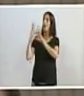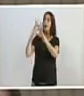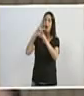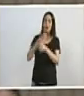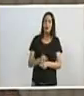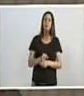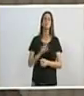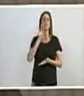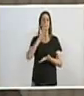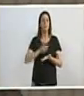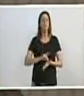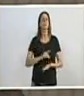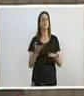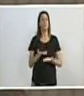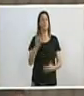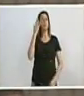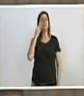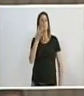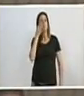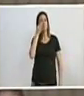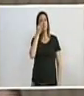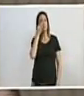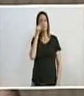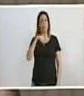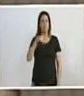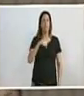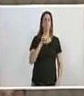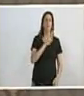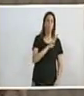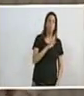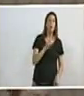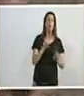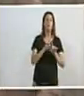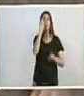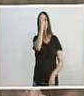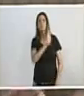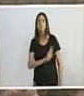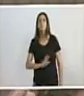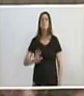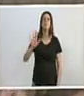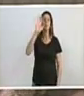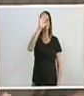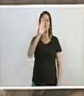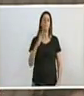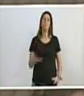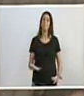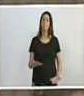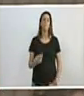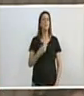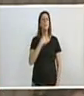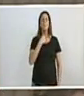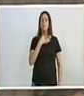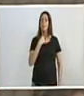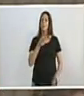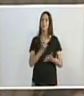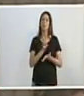relação à realidade não só local, em relação à realidade nacional. Não é justo que os desiguais sejam tratados